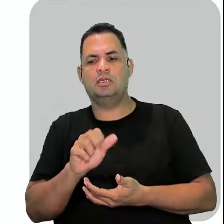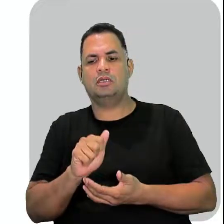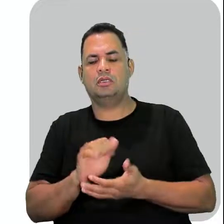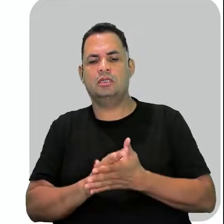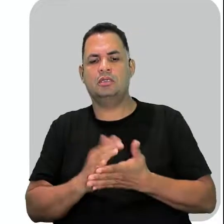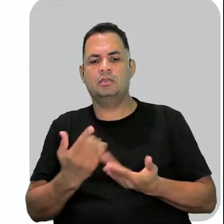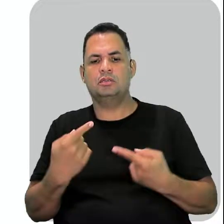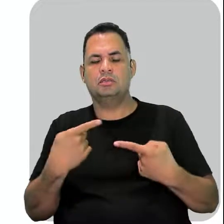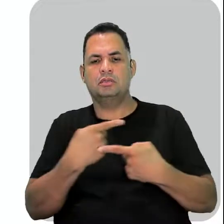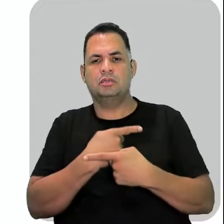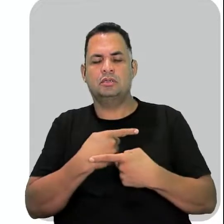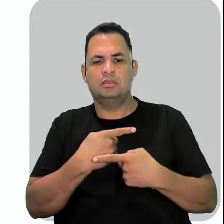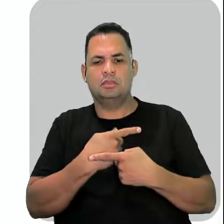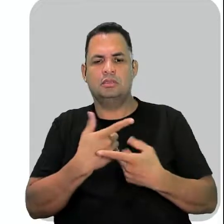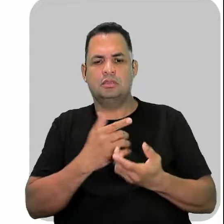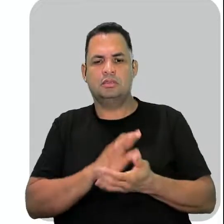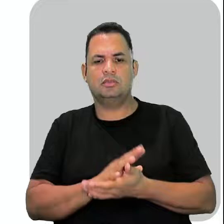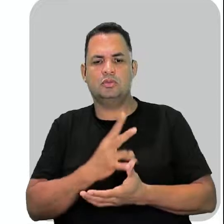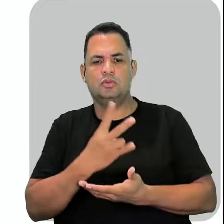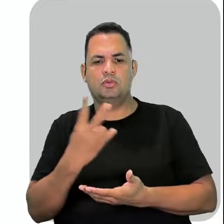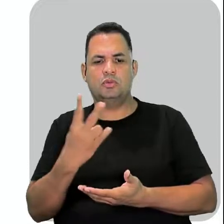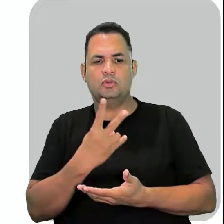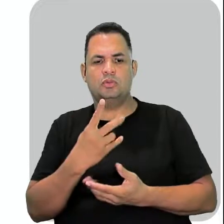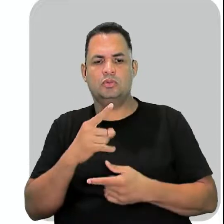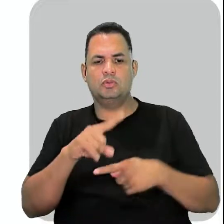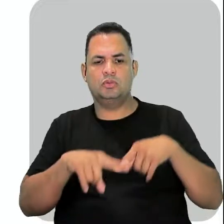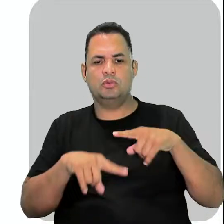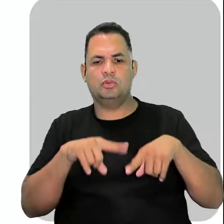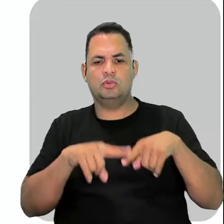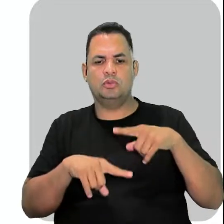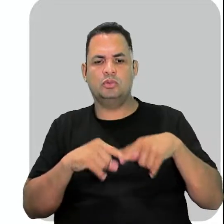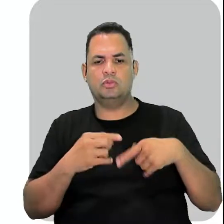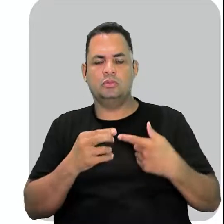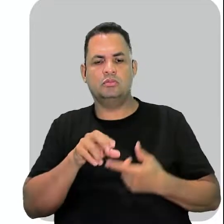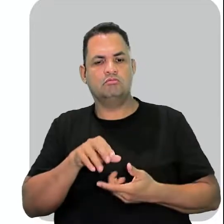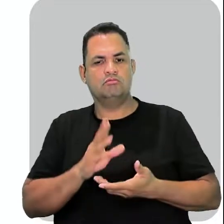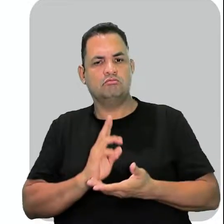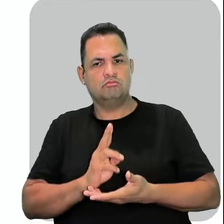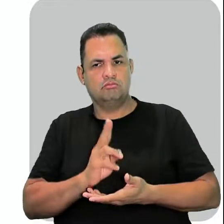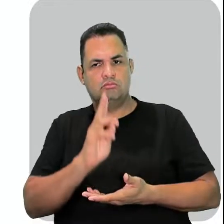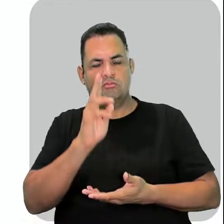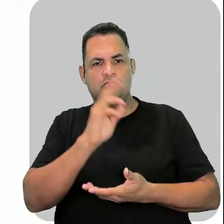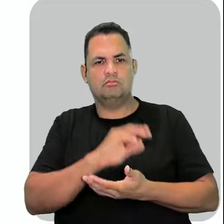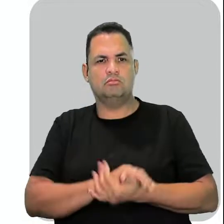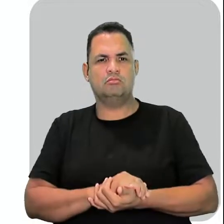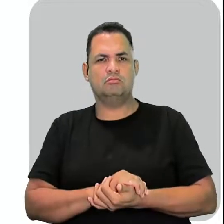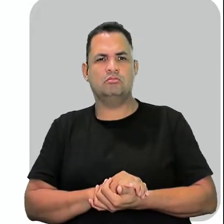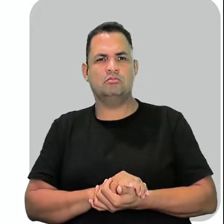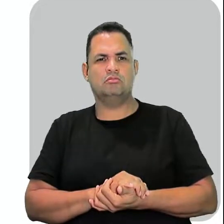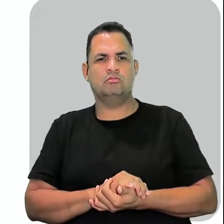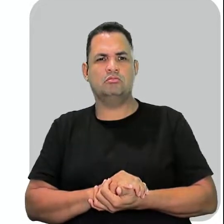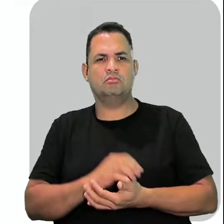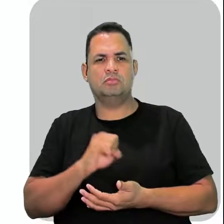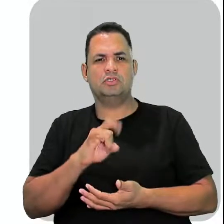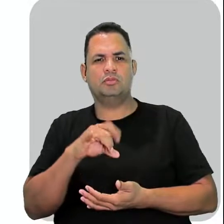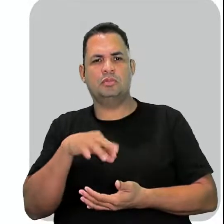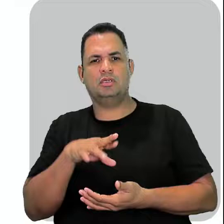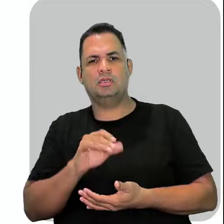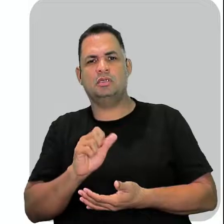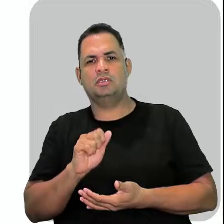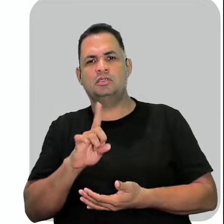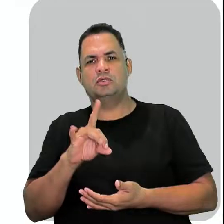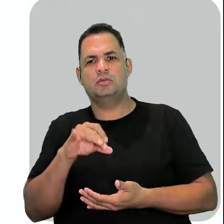vamos ter a coexistência de dois produtos ao mesmo tempo. A isomeria